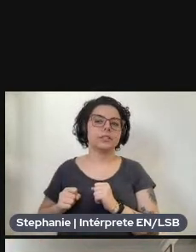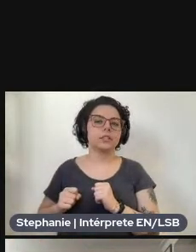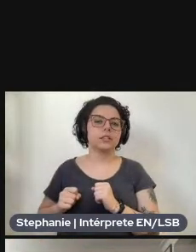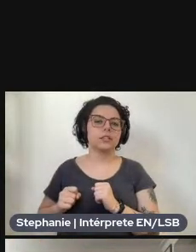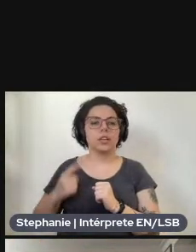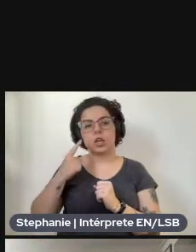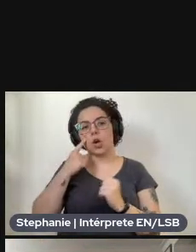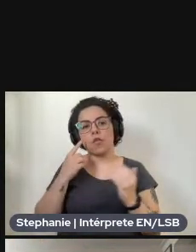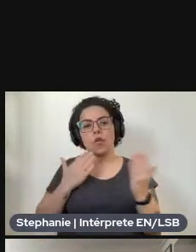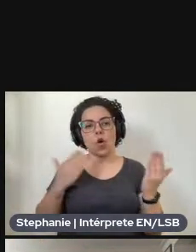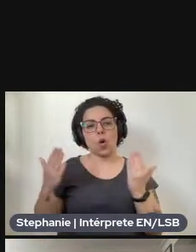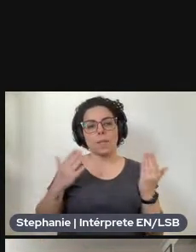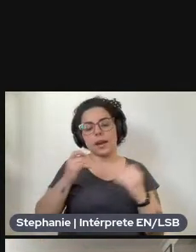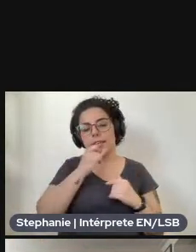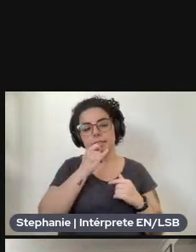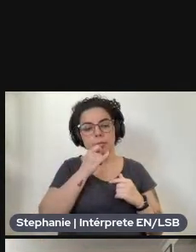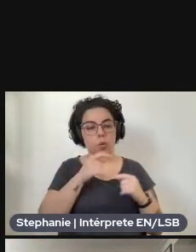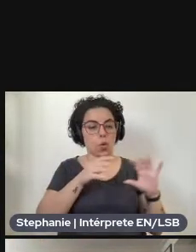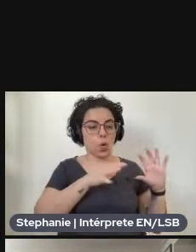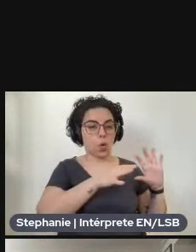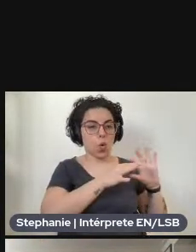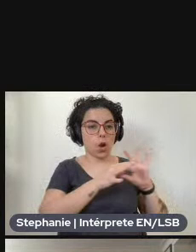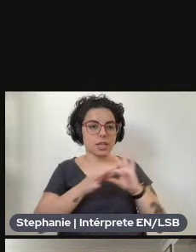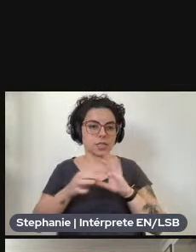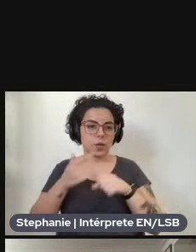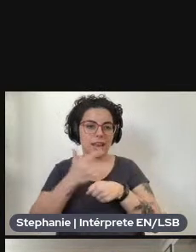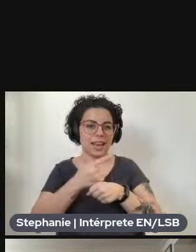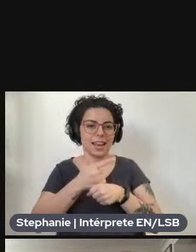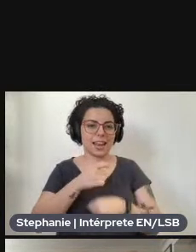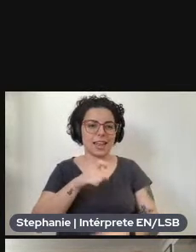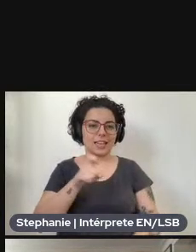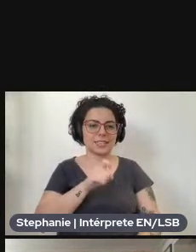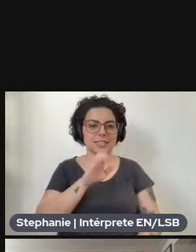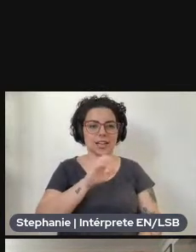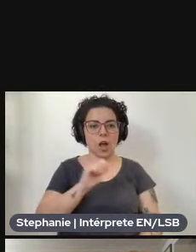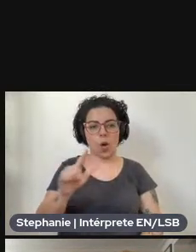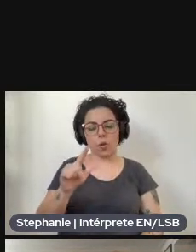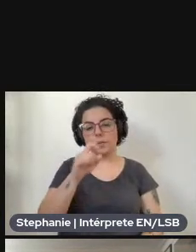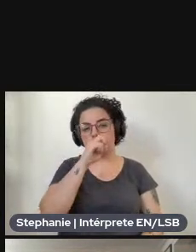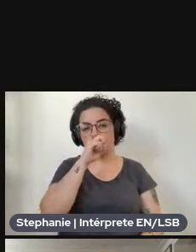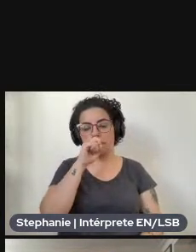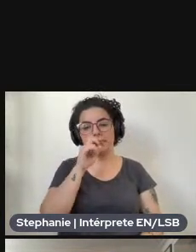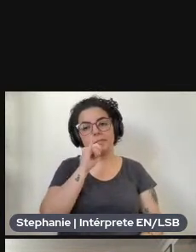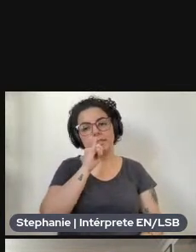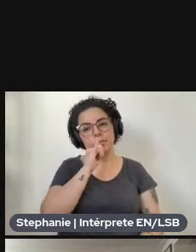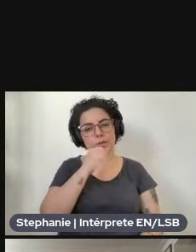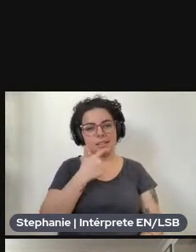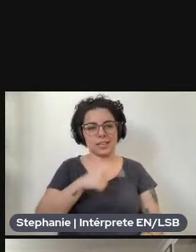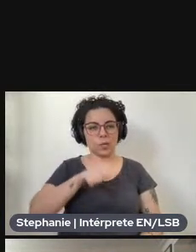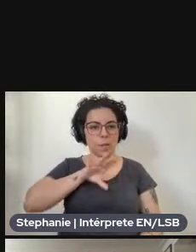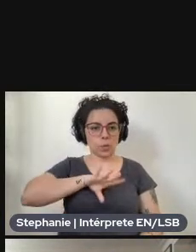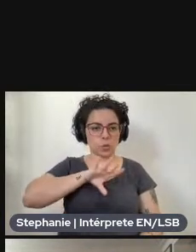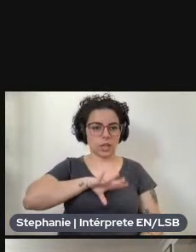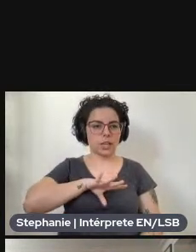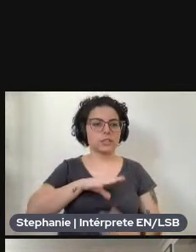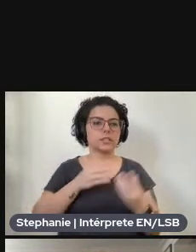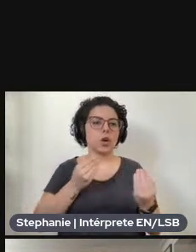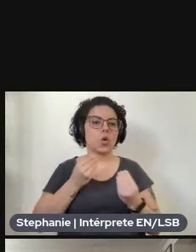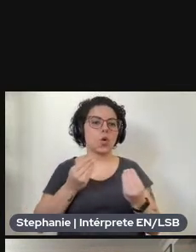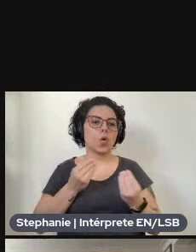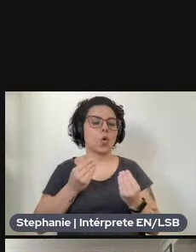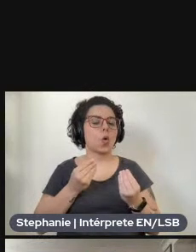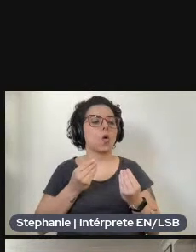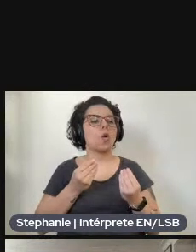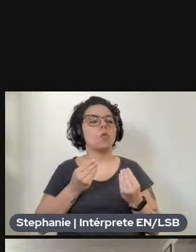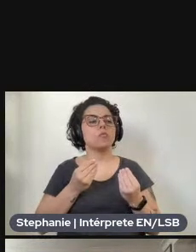a coesão lexical em si, por exemplo, o sistema da coesão lexical em português, na relação com a coesão